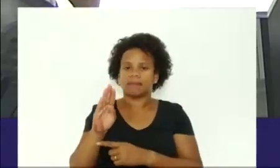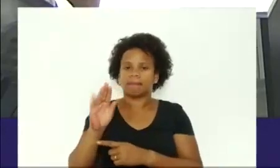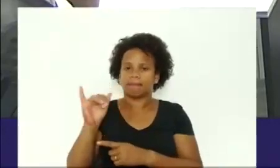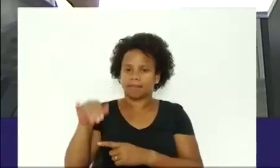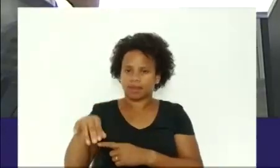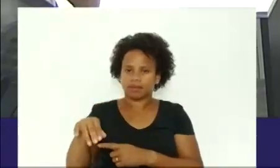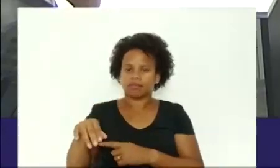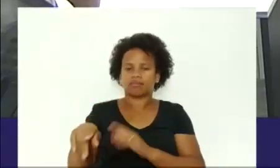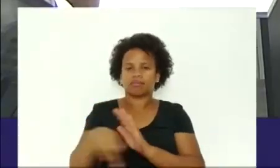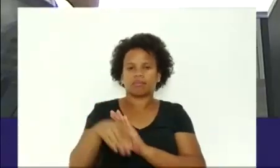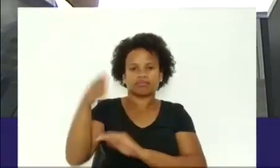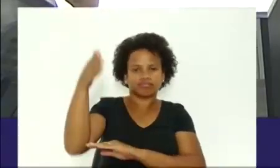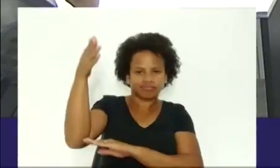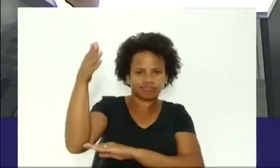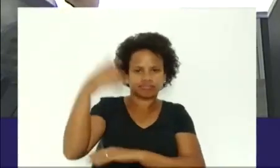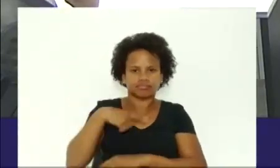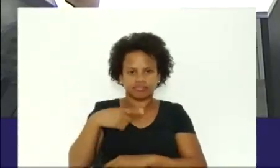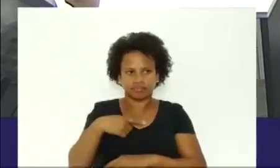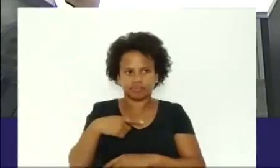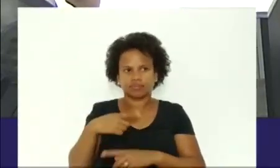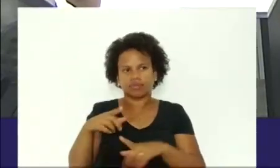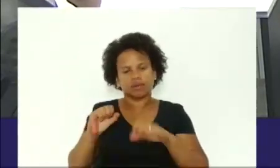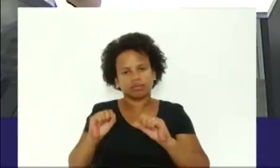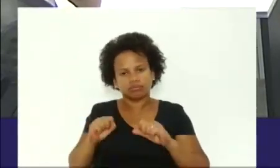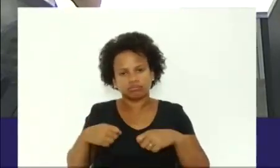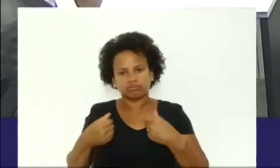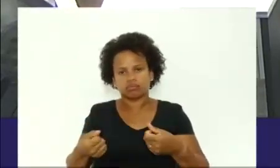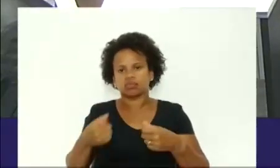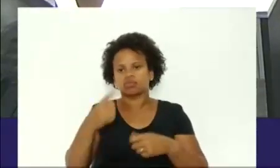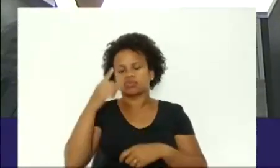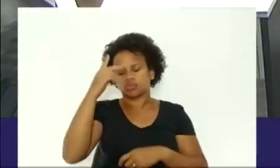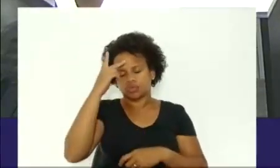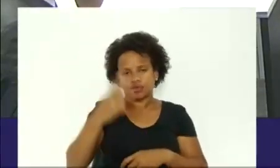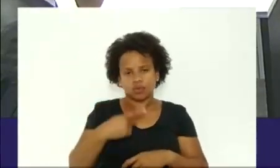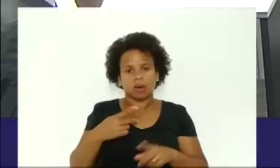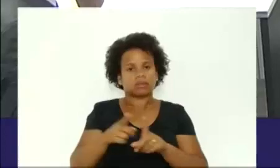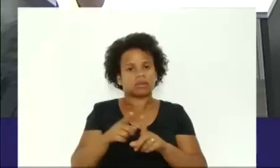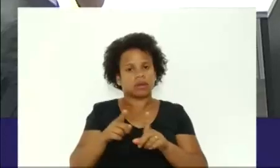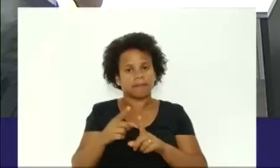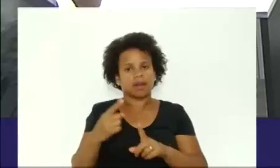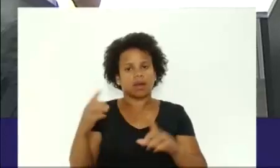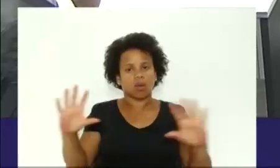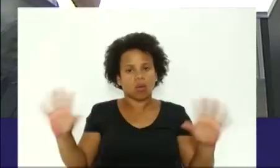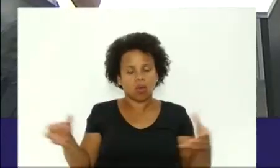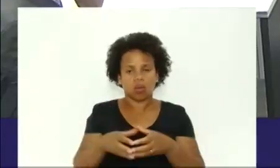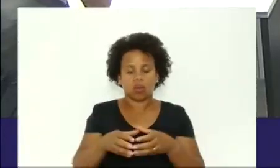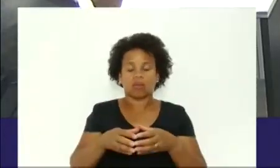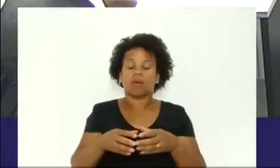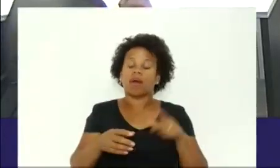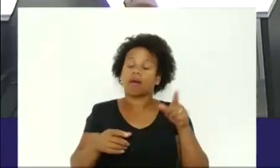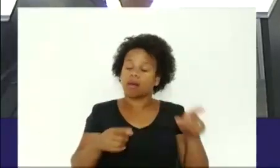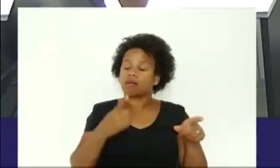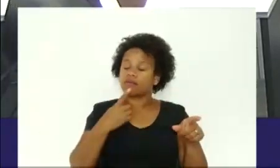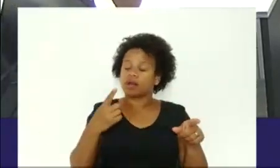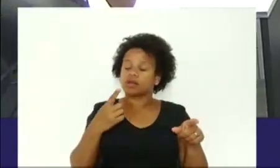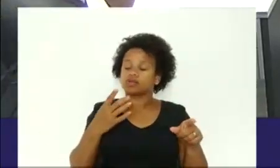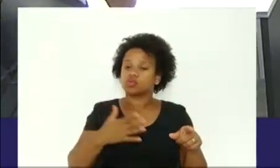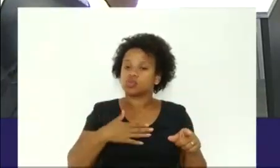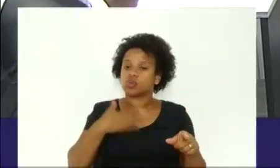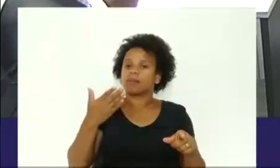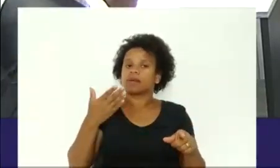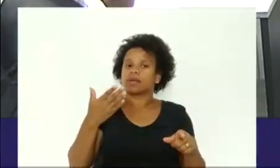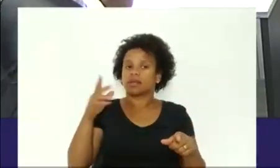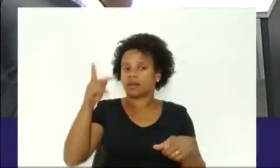em tudo o que se faz com força sanadora individual e coletiva. Segundo ela, surpreender as pessoas com algo belo